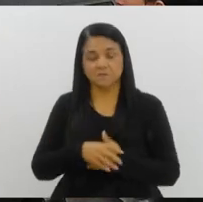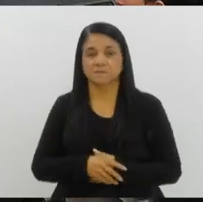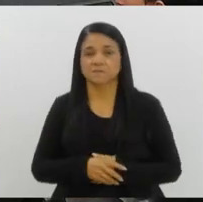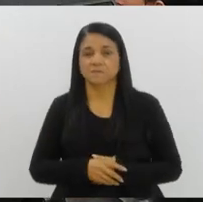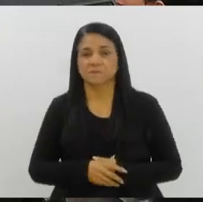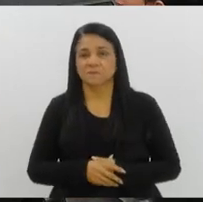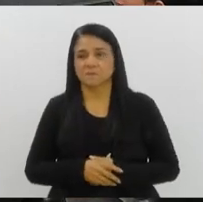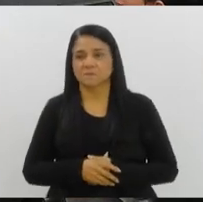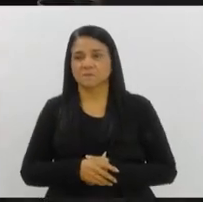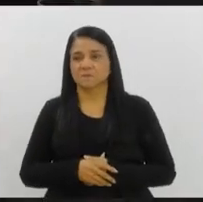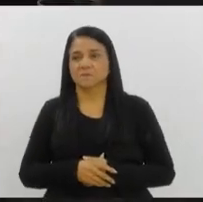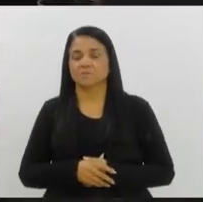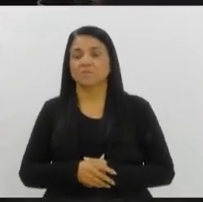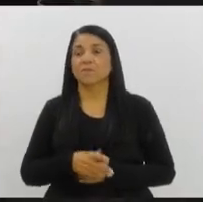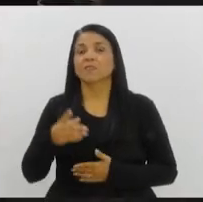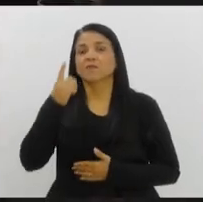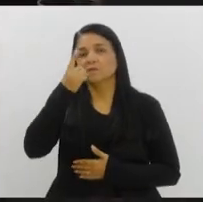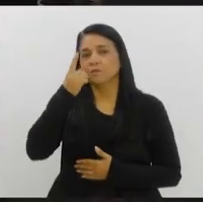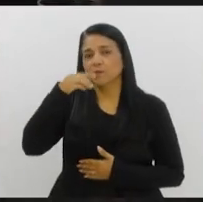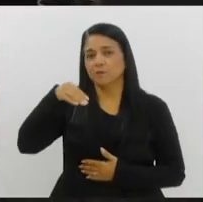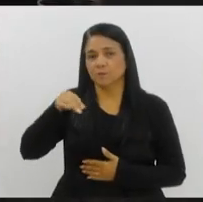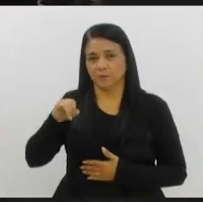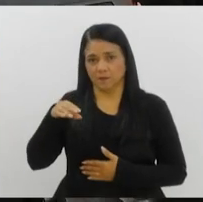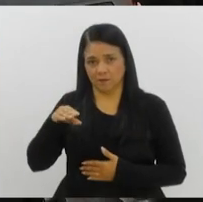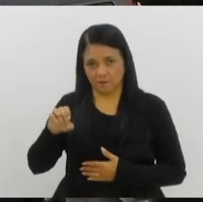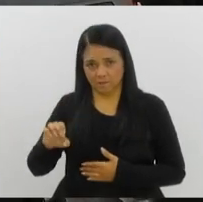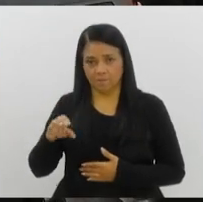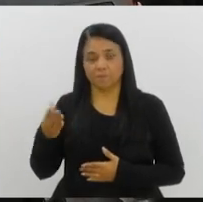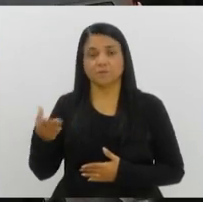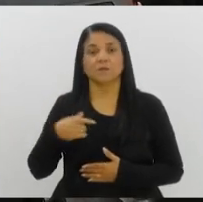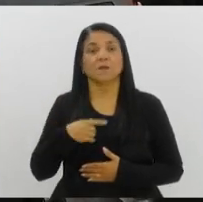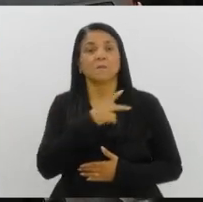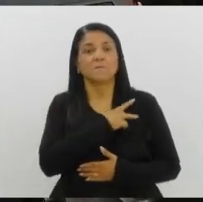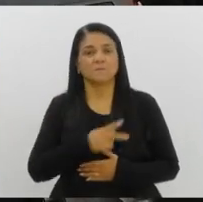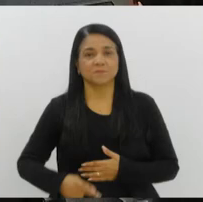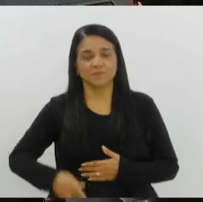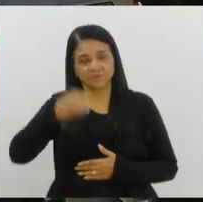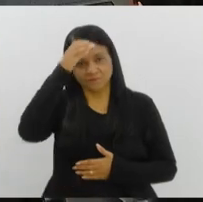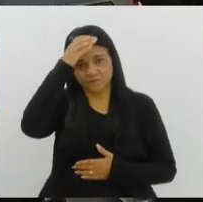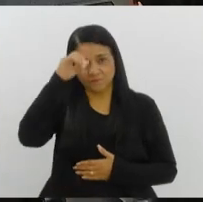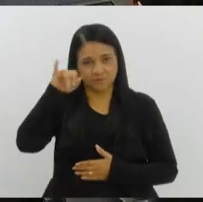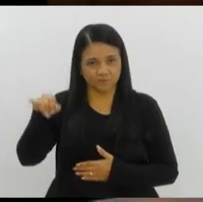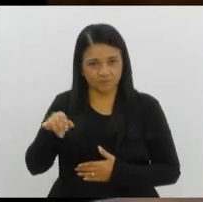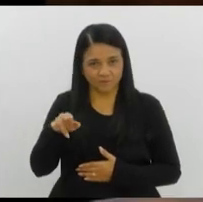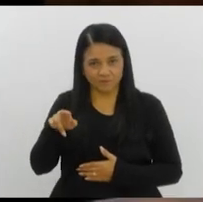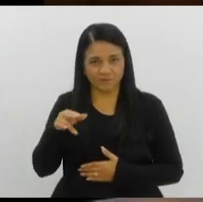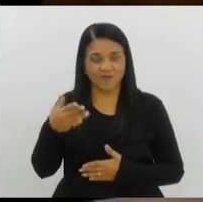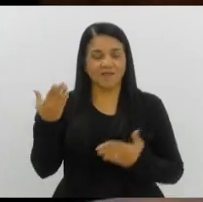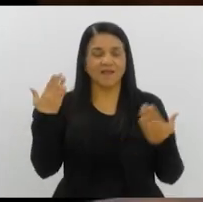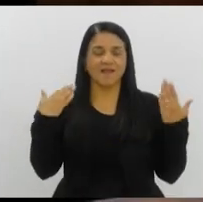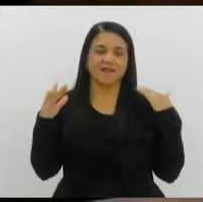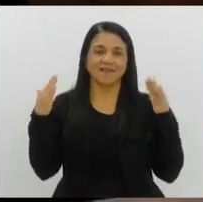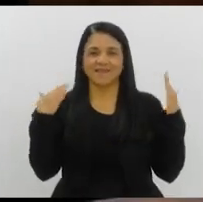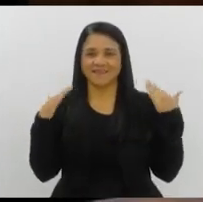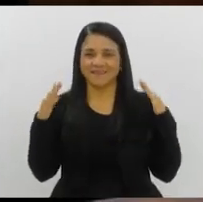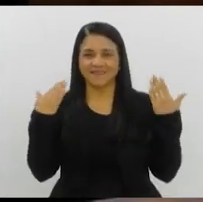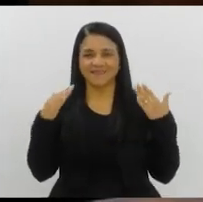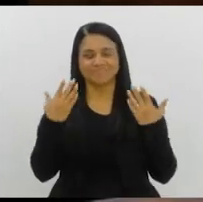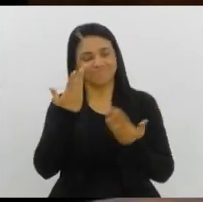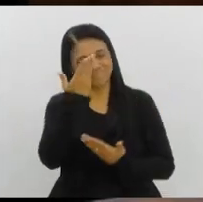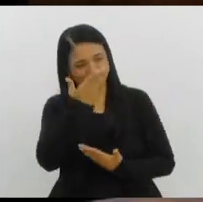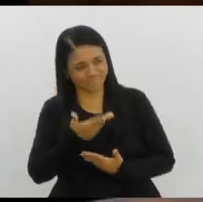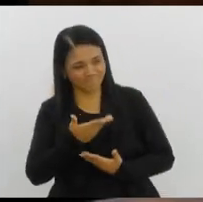Deputado Carlos Mintke. Presidente Tia Ju, Que alegria assim